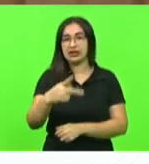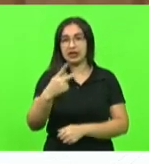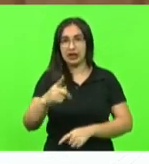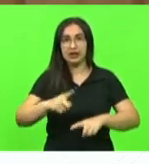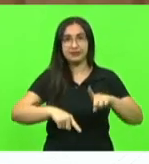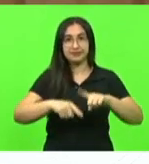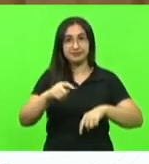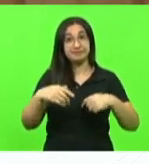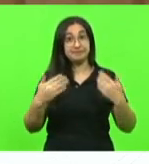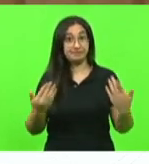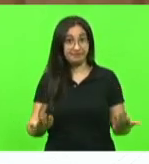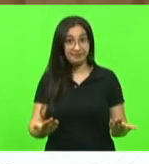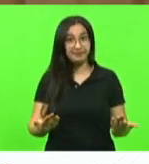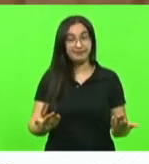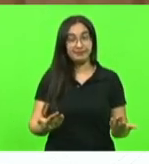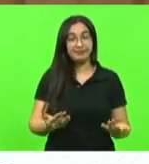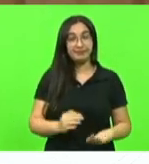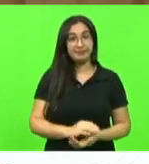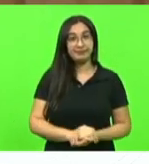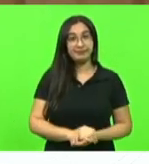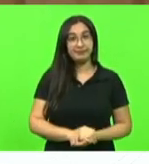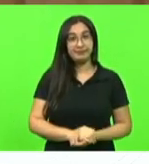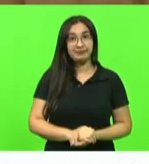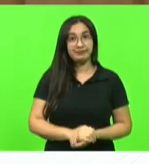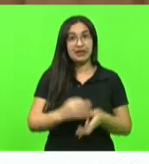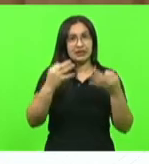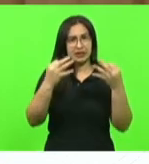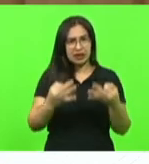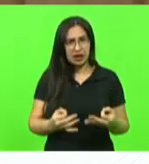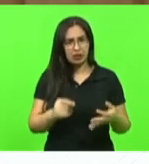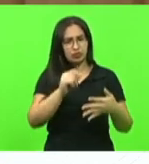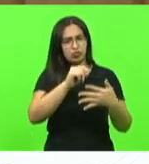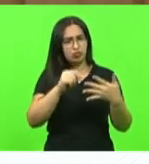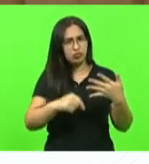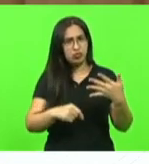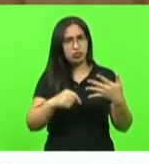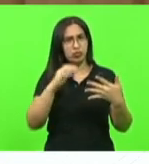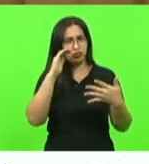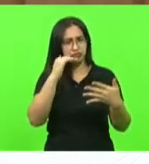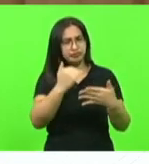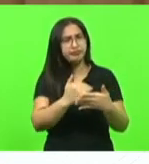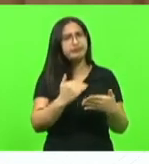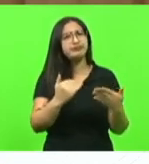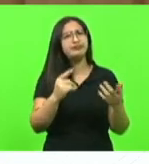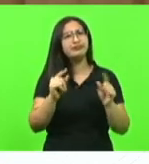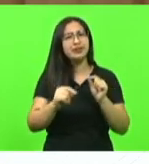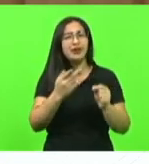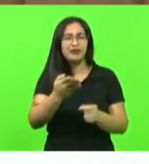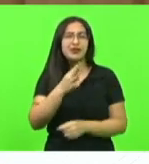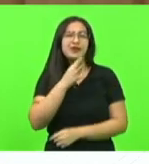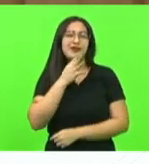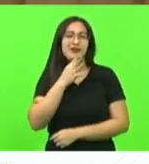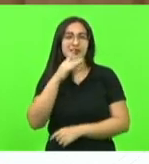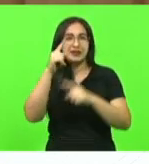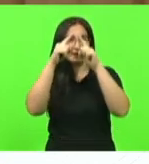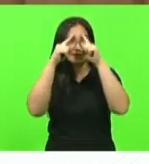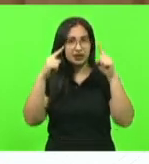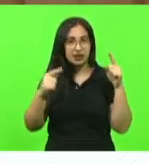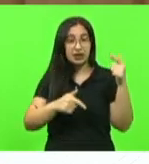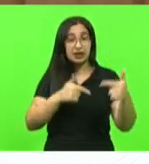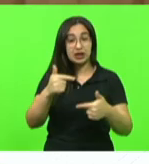Então, são regulamentações, deputado Sareta, vós excelência, conhece também essa atividade, são